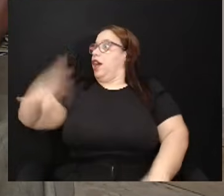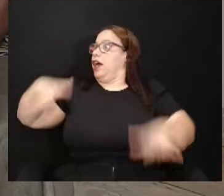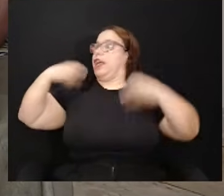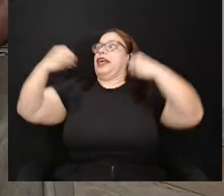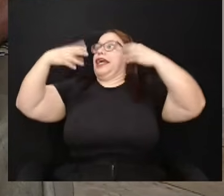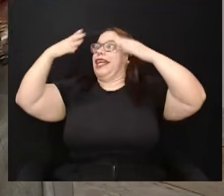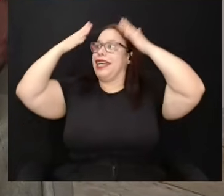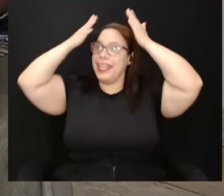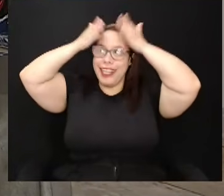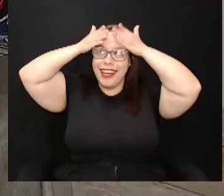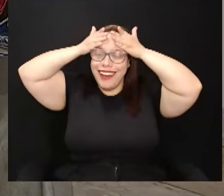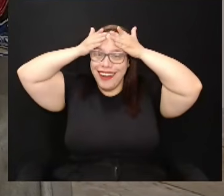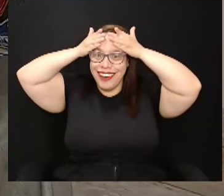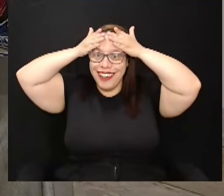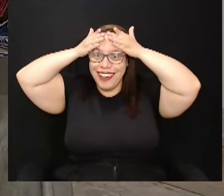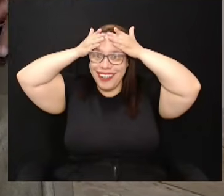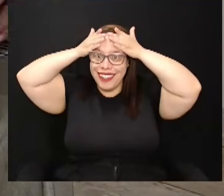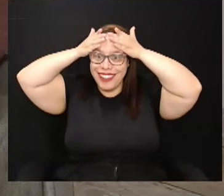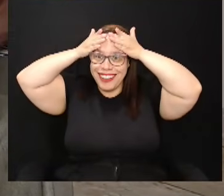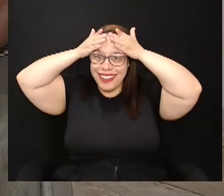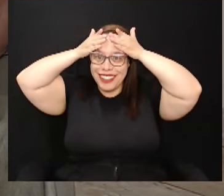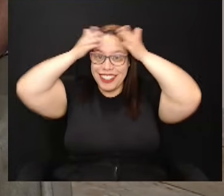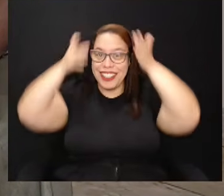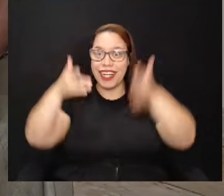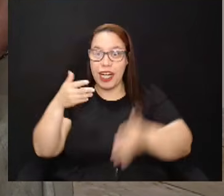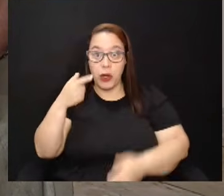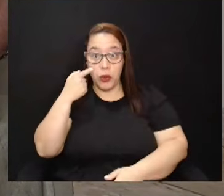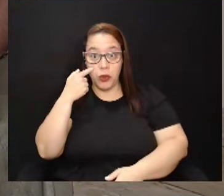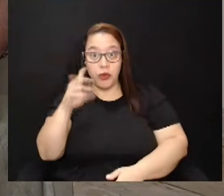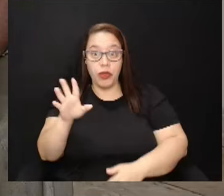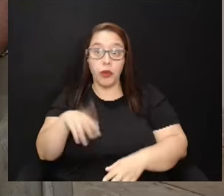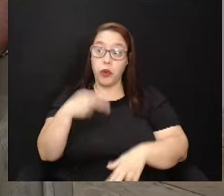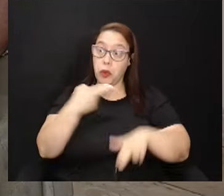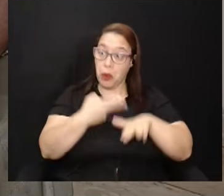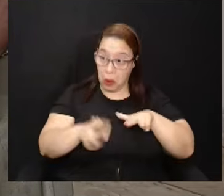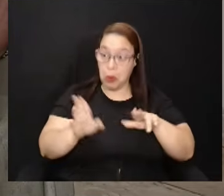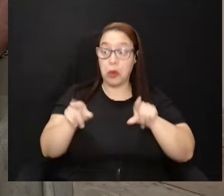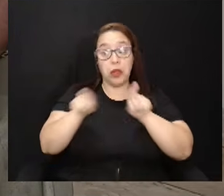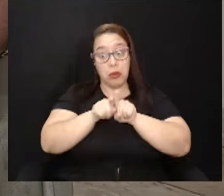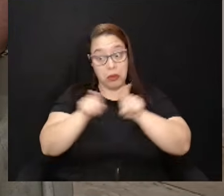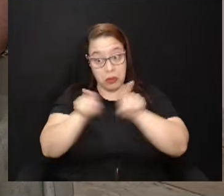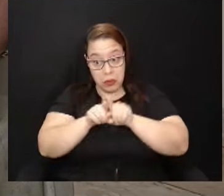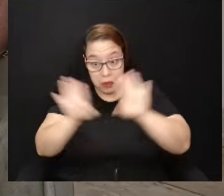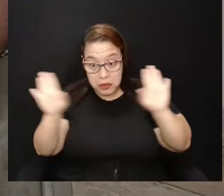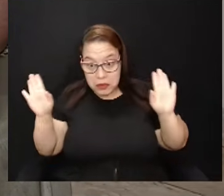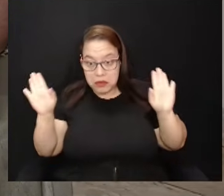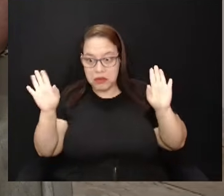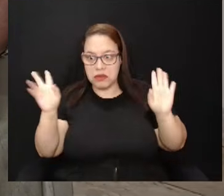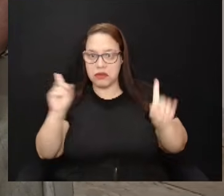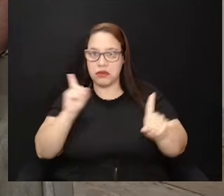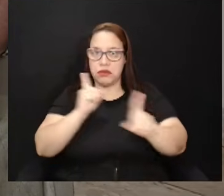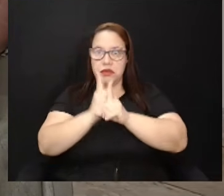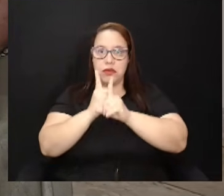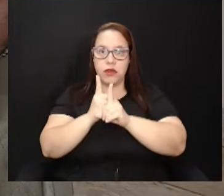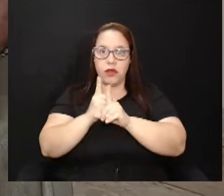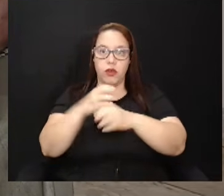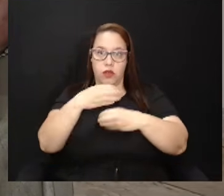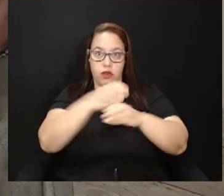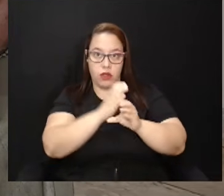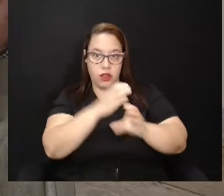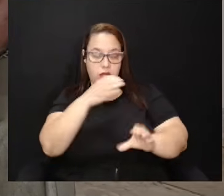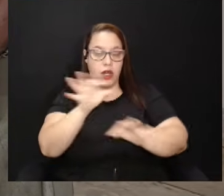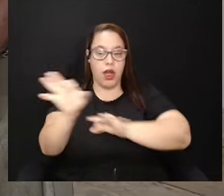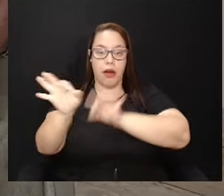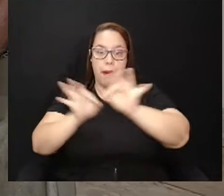Então, dali a pouquinho, eu fiquei nu também. E, de repente, os laboratórios, a preparação do